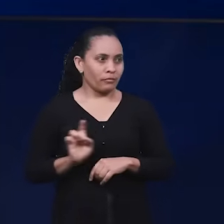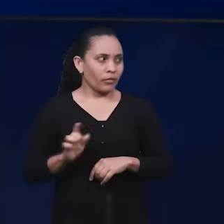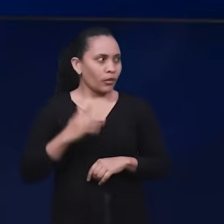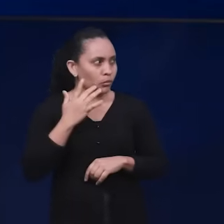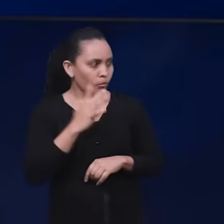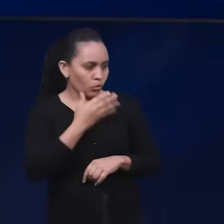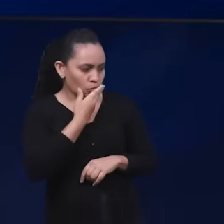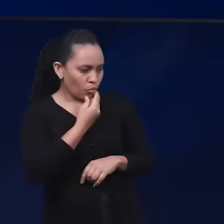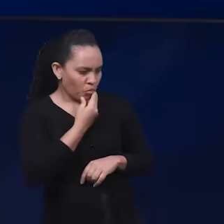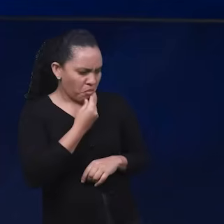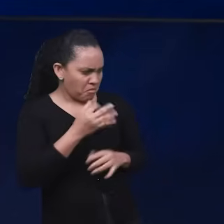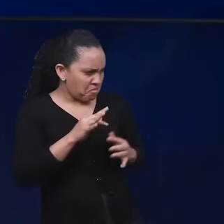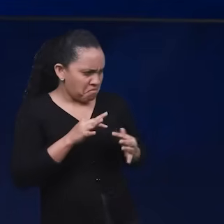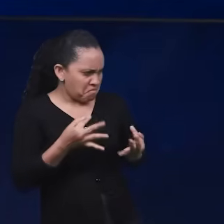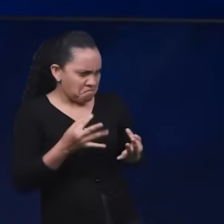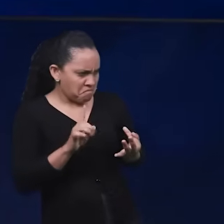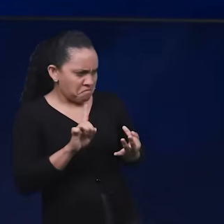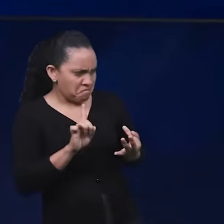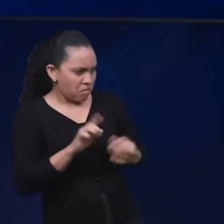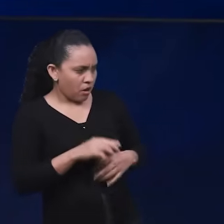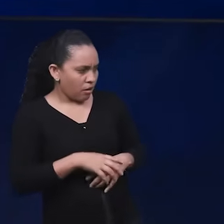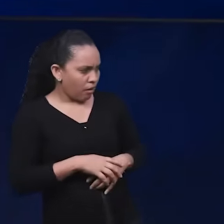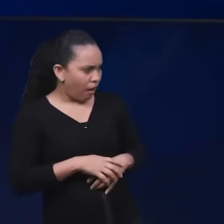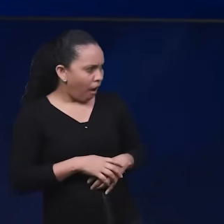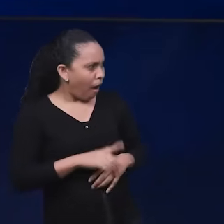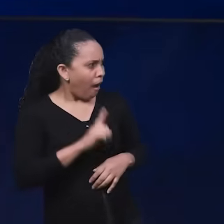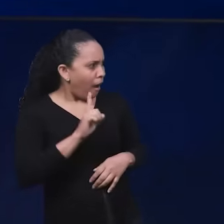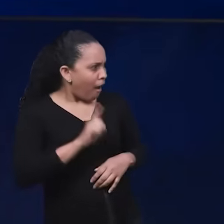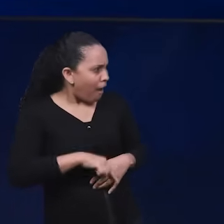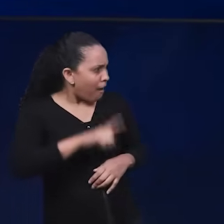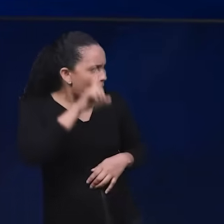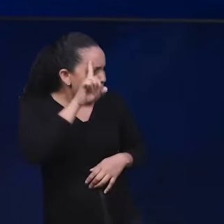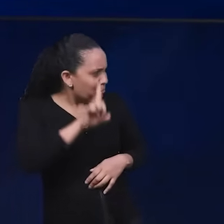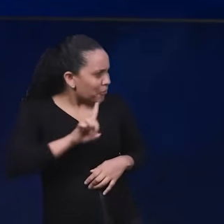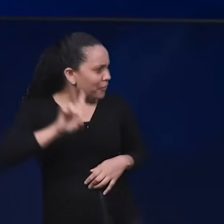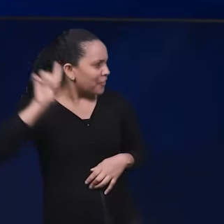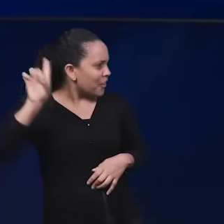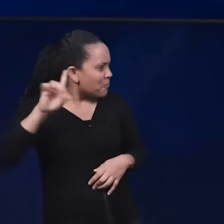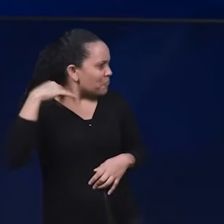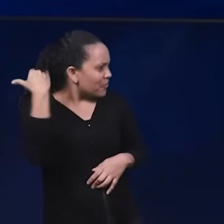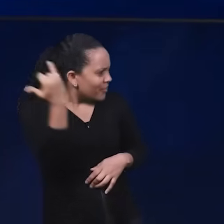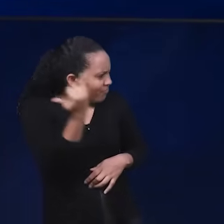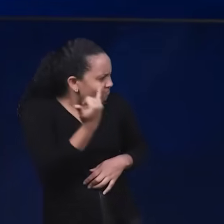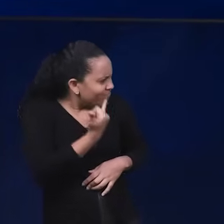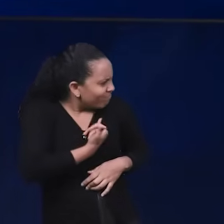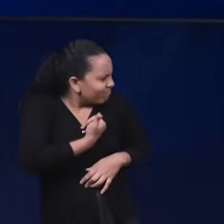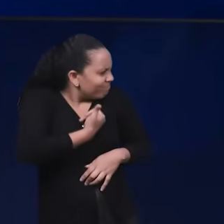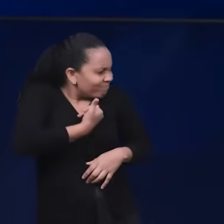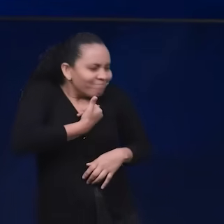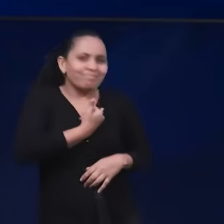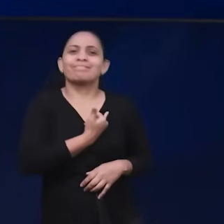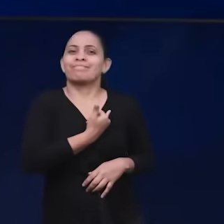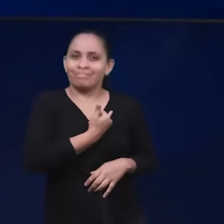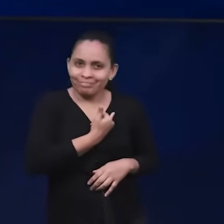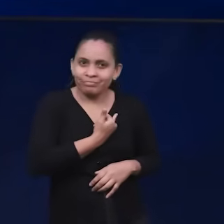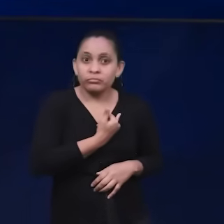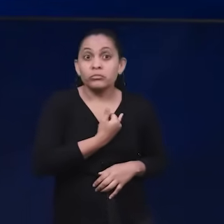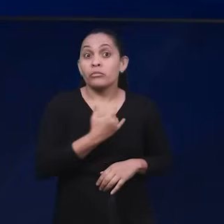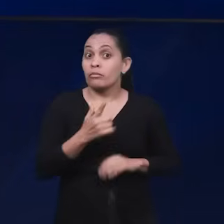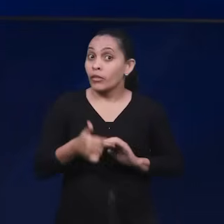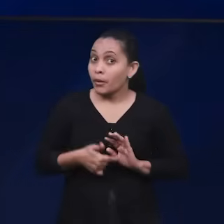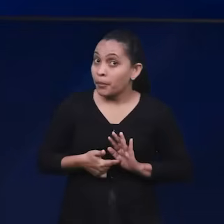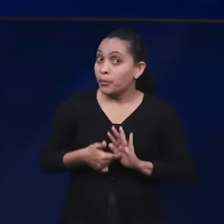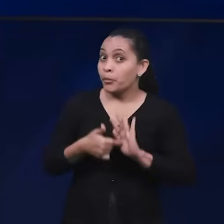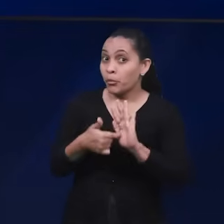não é somente um homem, é o próprio Deus que está falando comigo. E esse